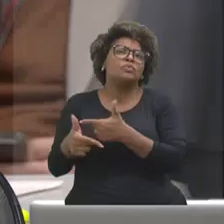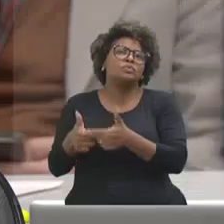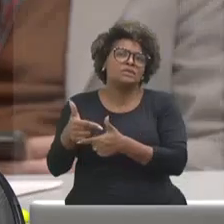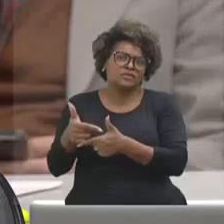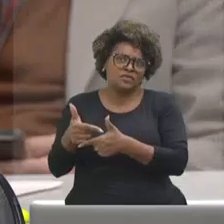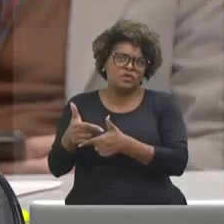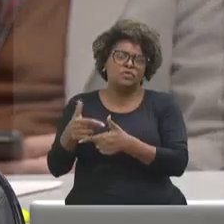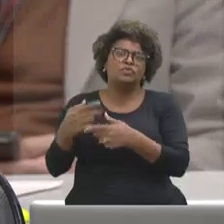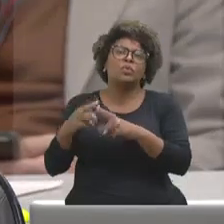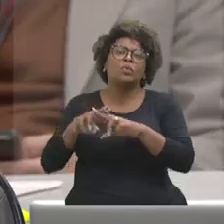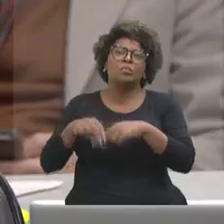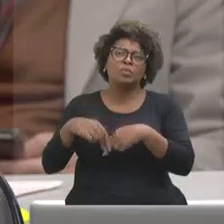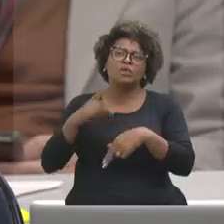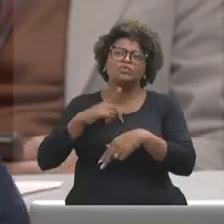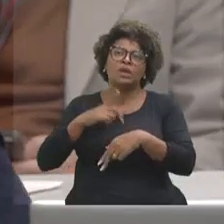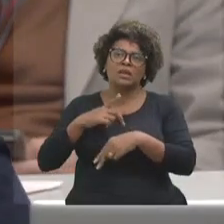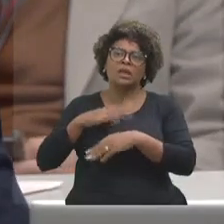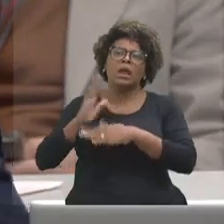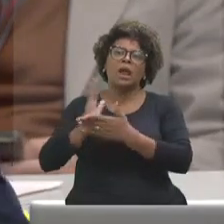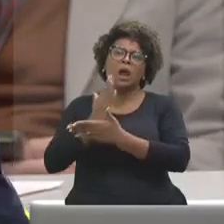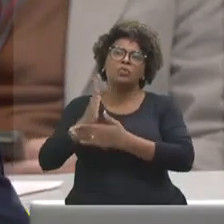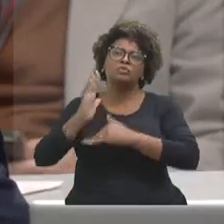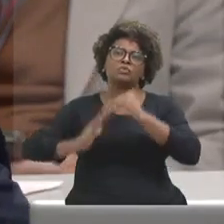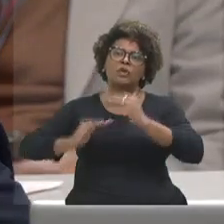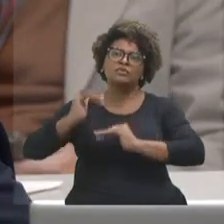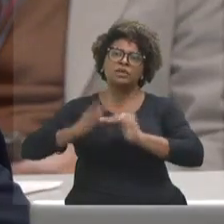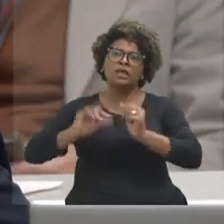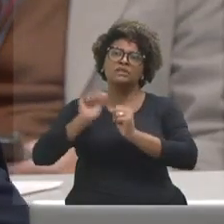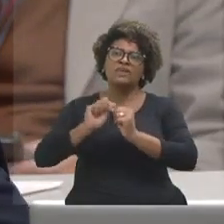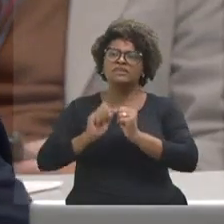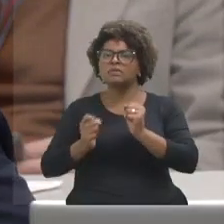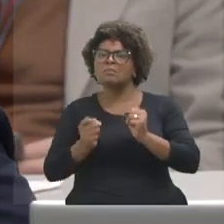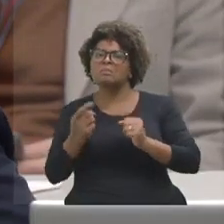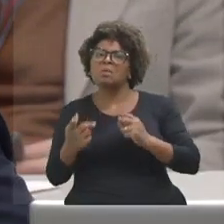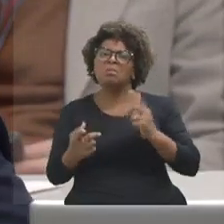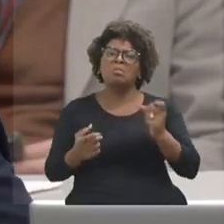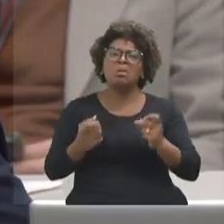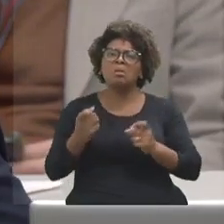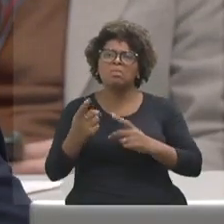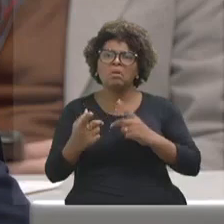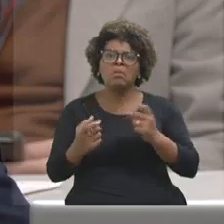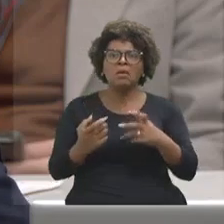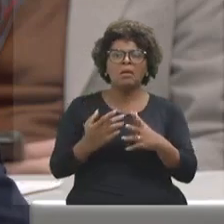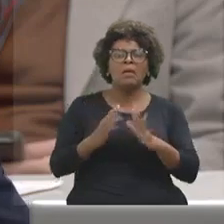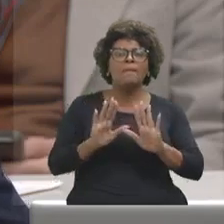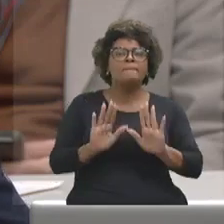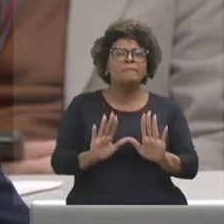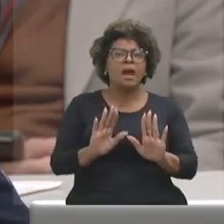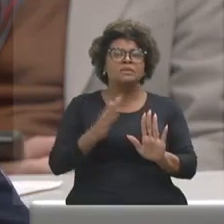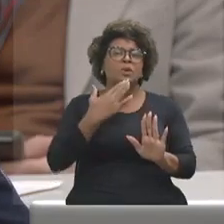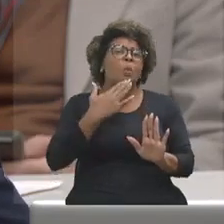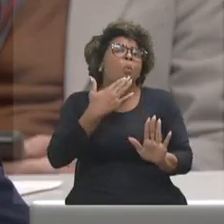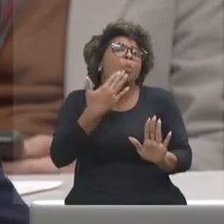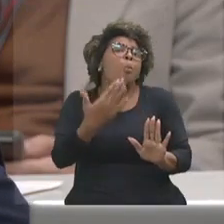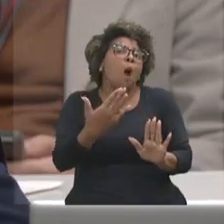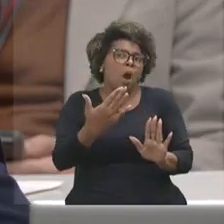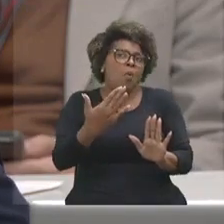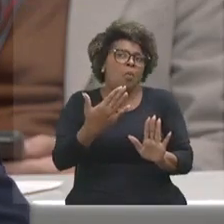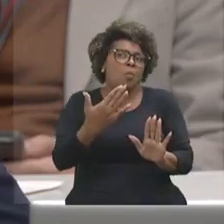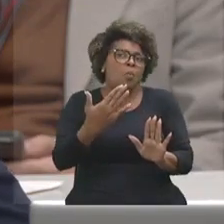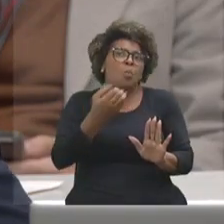pedreiros aleatoriamente fazendo isso Mas qual que é a vantagem desse modelo se a gente tivesse que fazer duas licitações